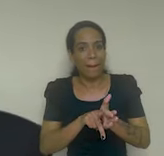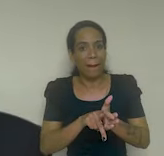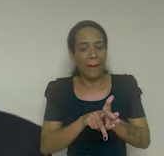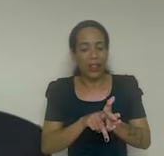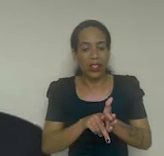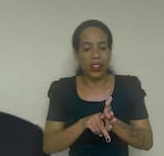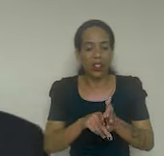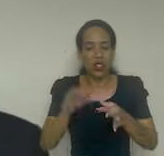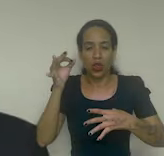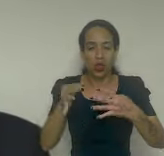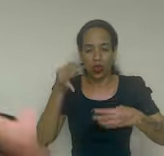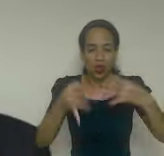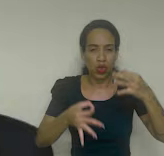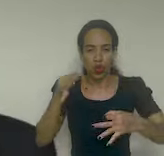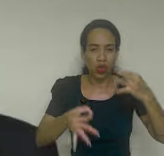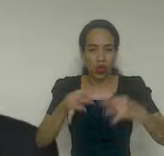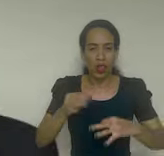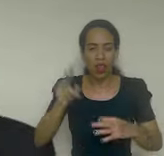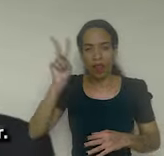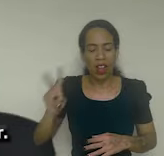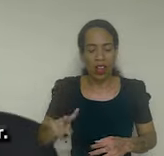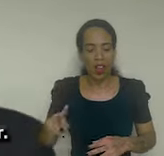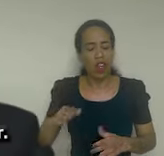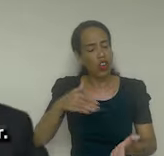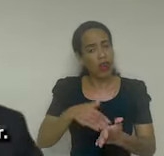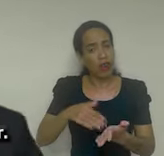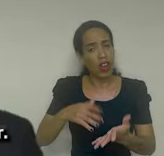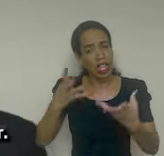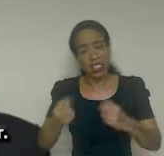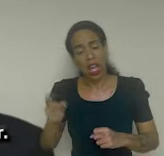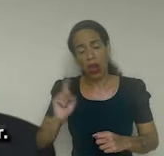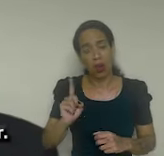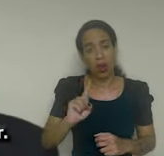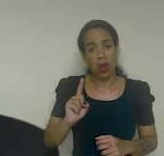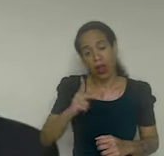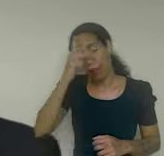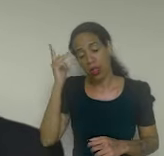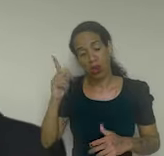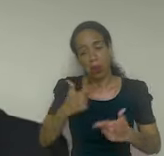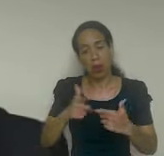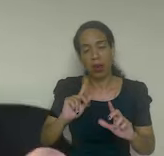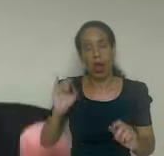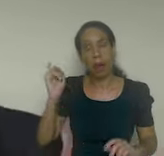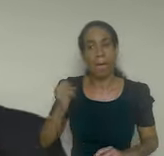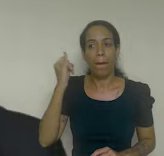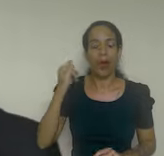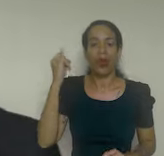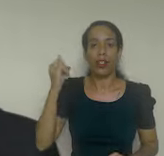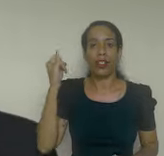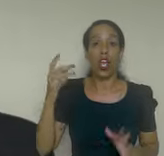o seu próprio juízo de valor a partir do que foi sendo dito, né? E ao final concordar ou não com o autor. Isso não é o problema. O importante é que